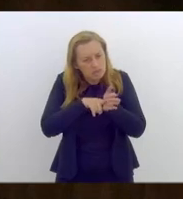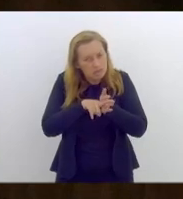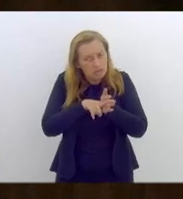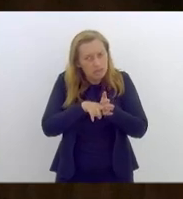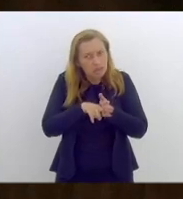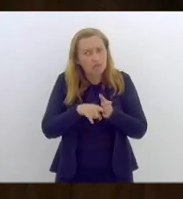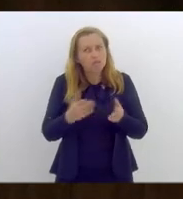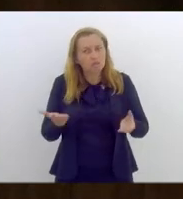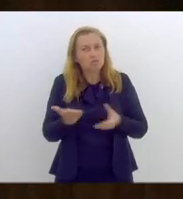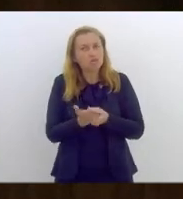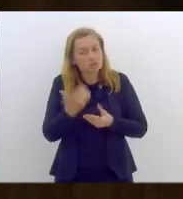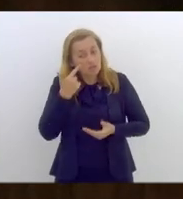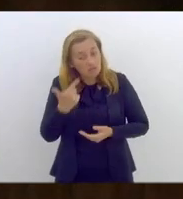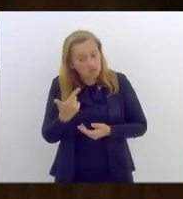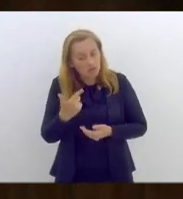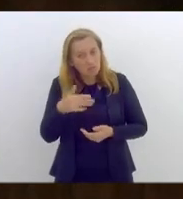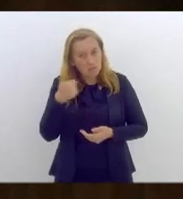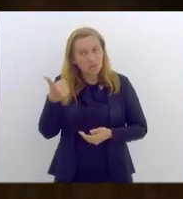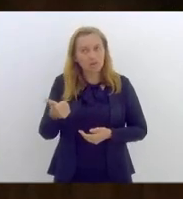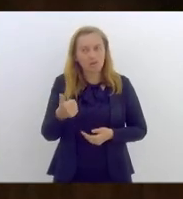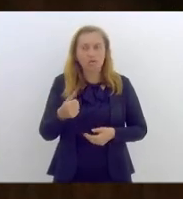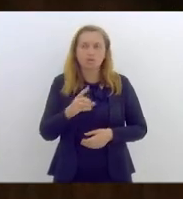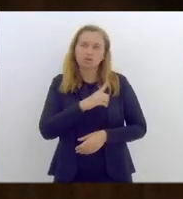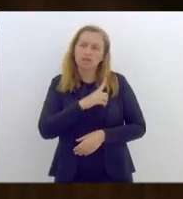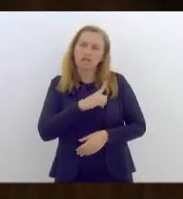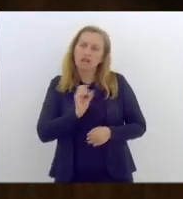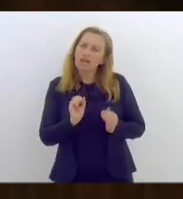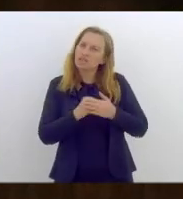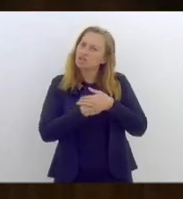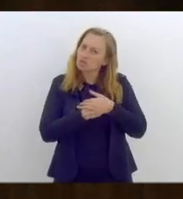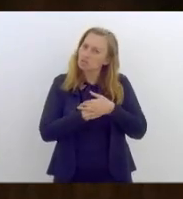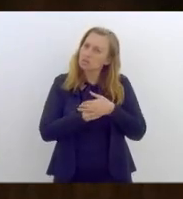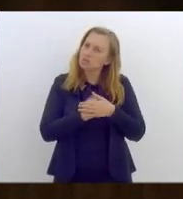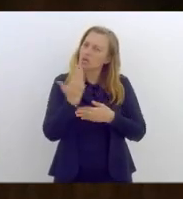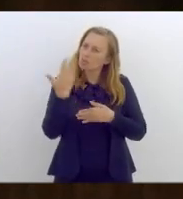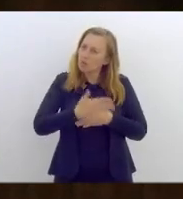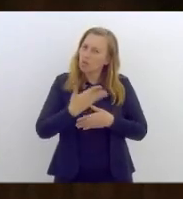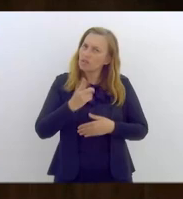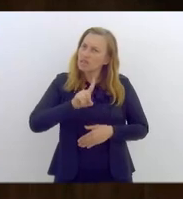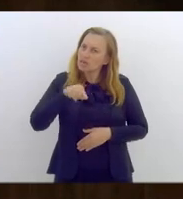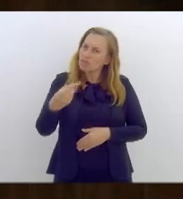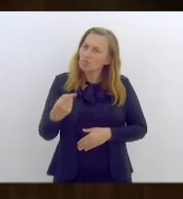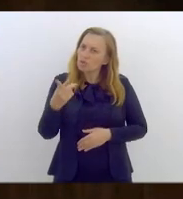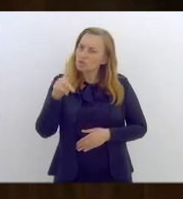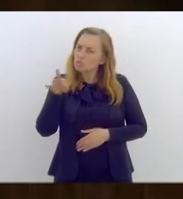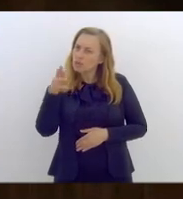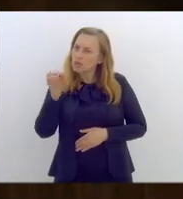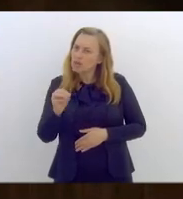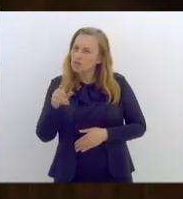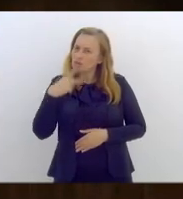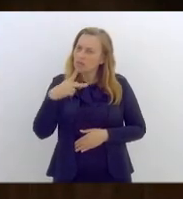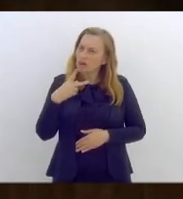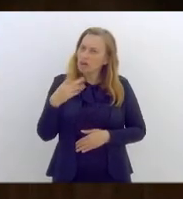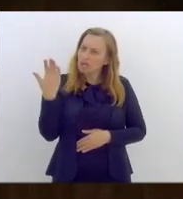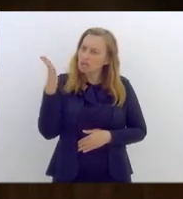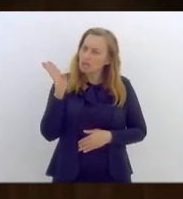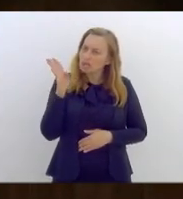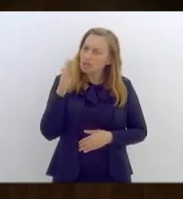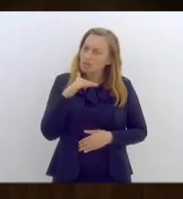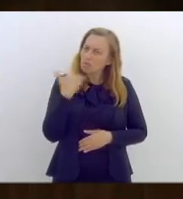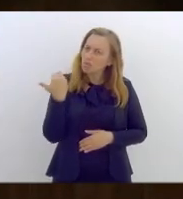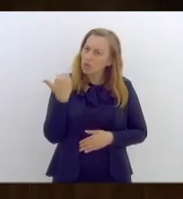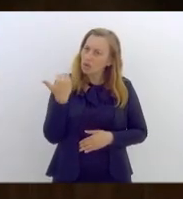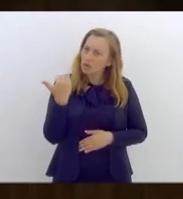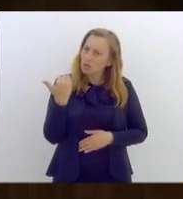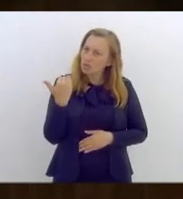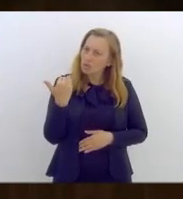processo e olhar esses Absurdos delegado esconde a prova três meses depois o perito fala que o garoto morreu de laceração hepática